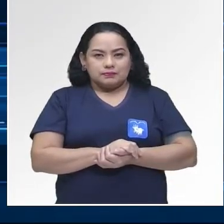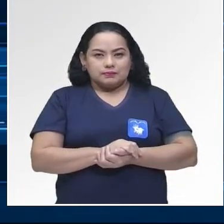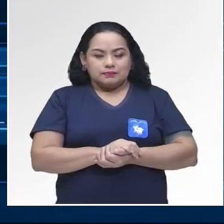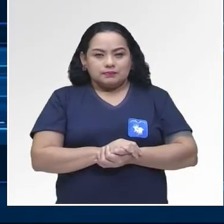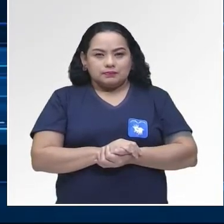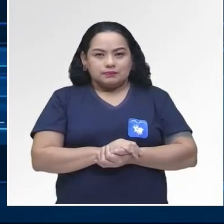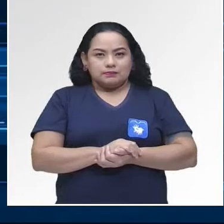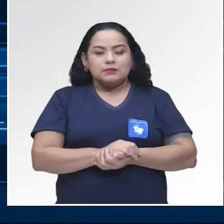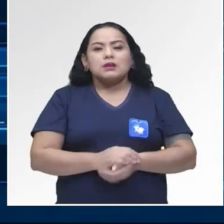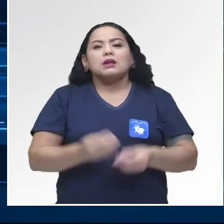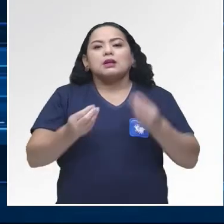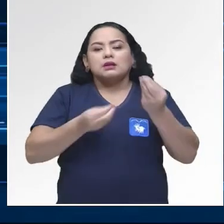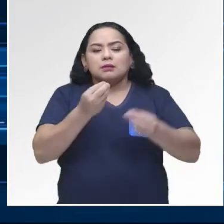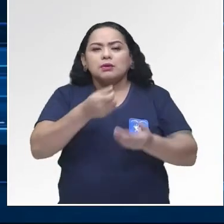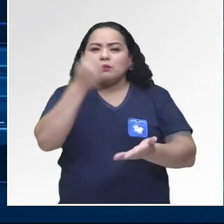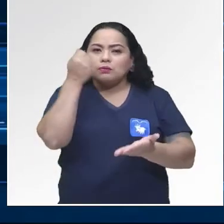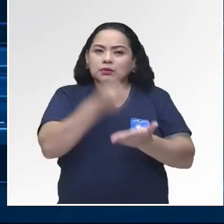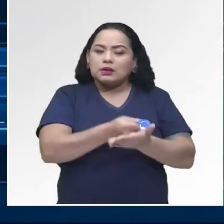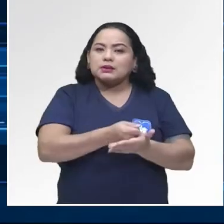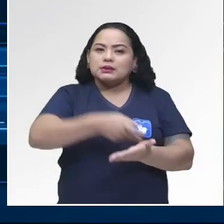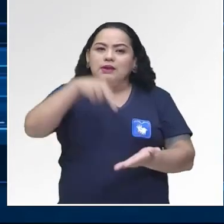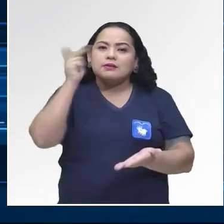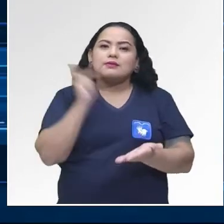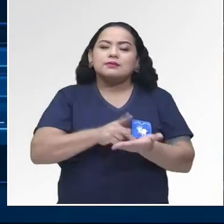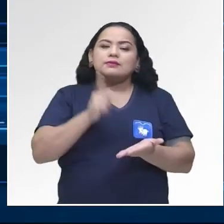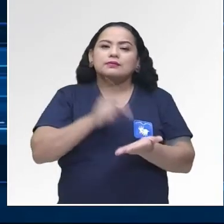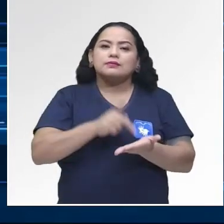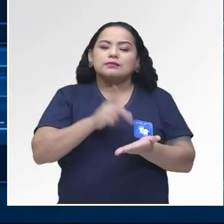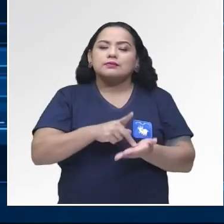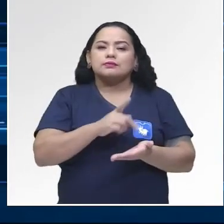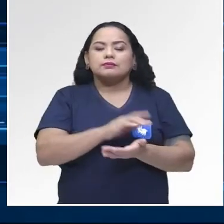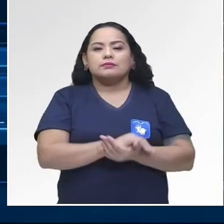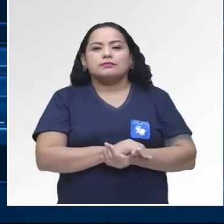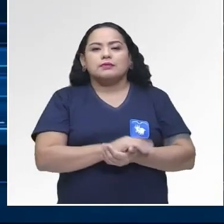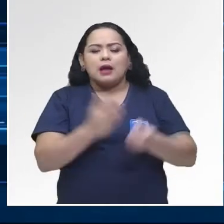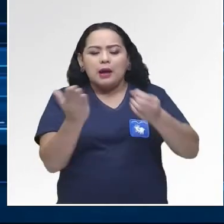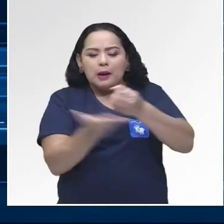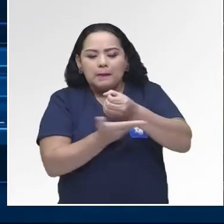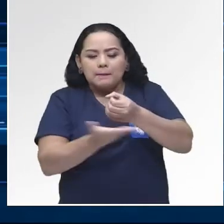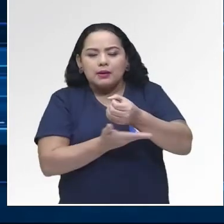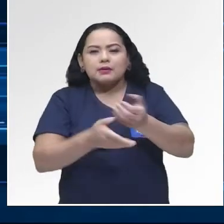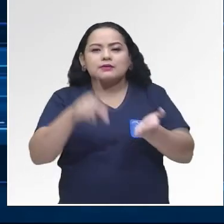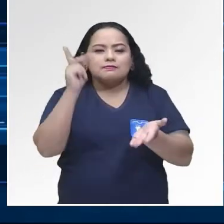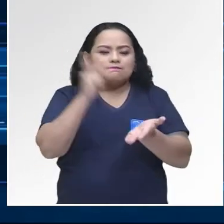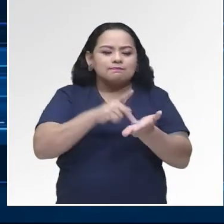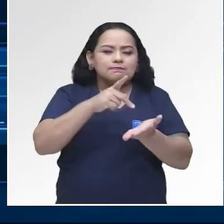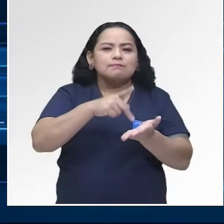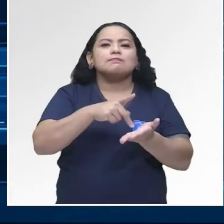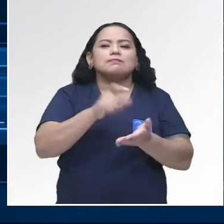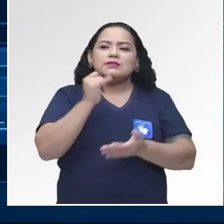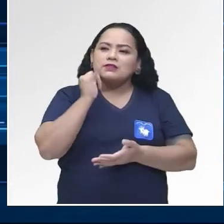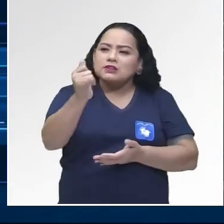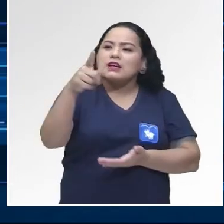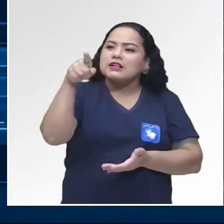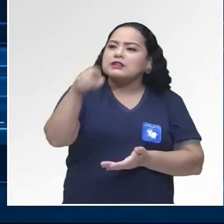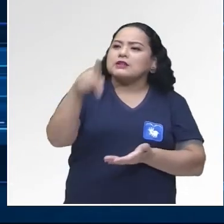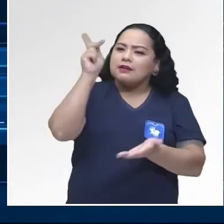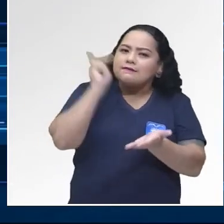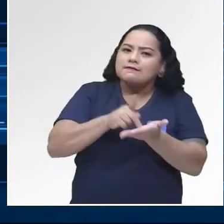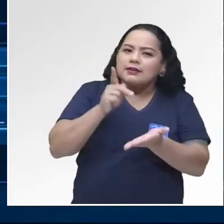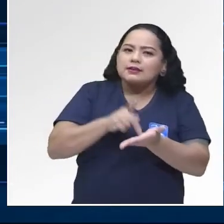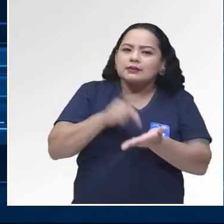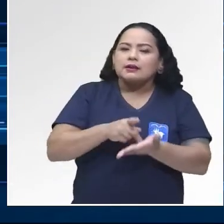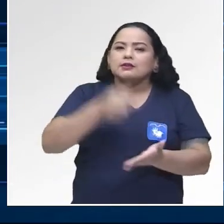que garanta a sua veracidade. Não tem nenhuma base que garanta e diga isso é verdade, isso